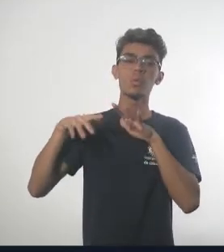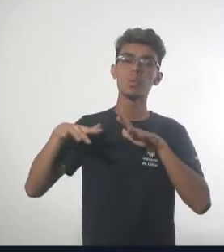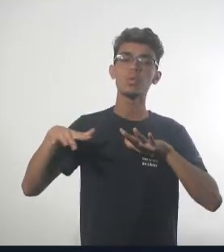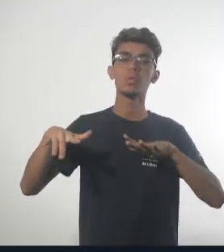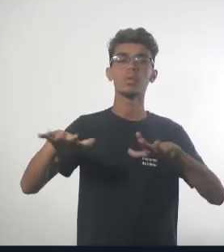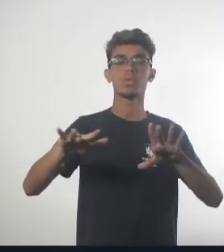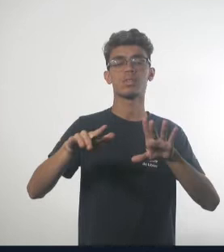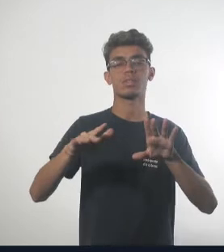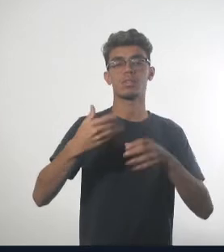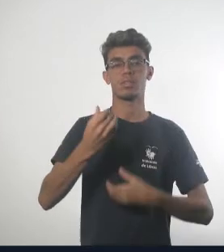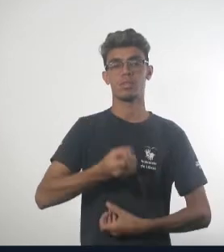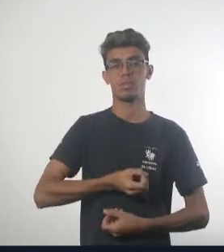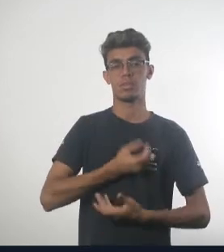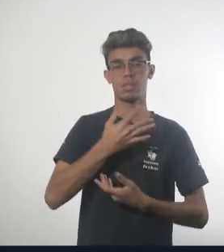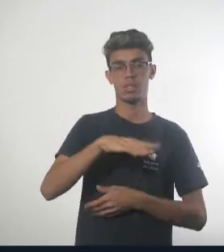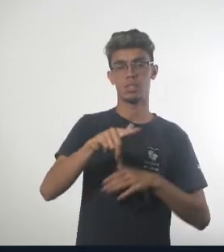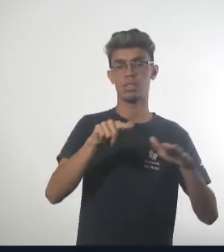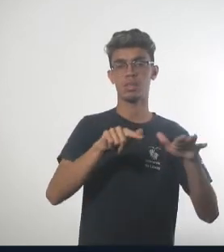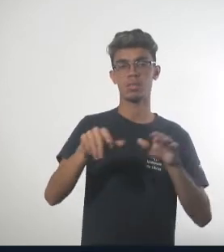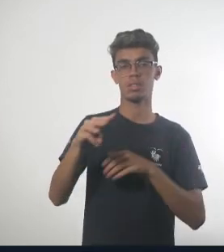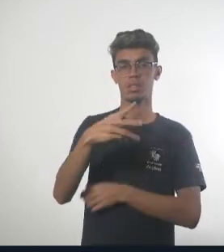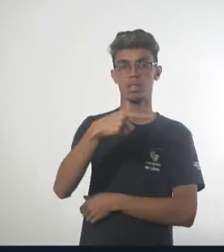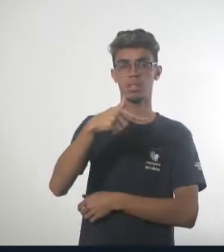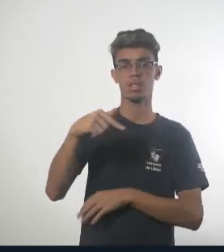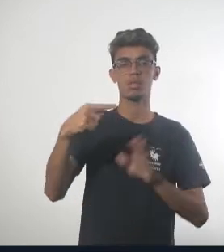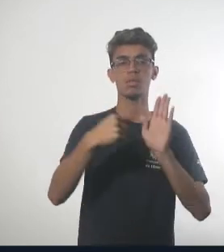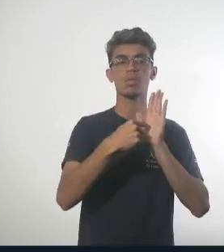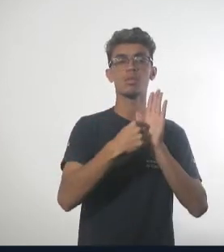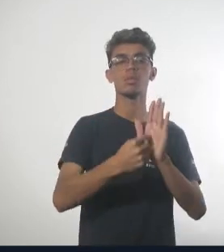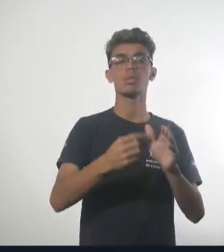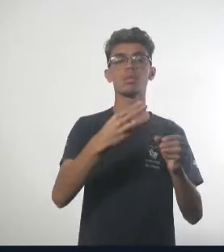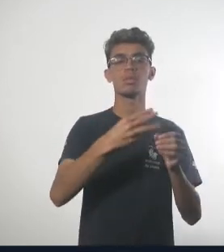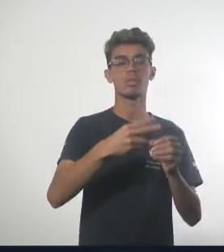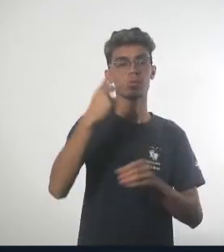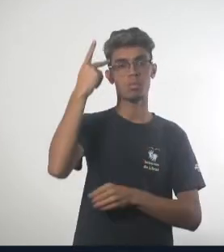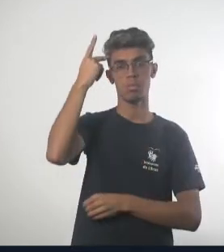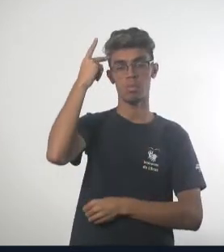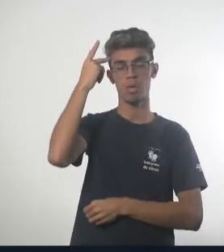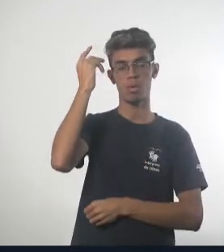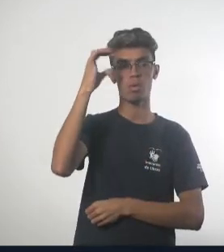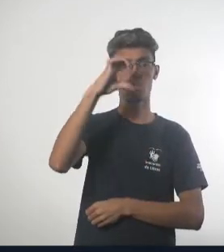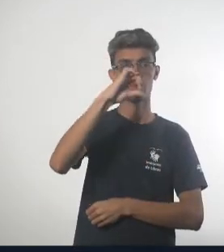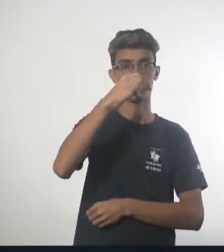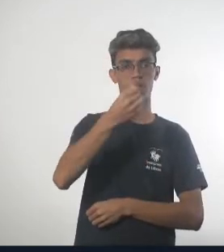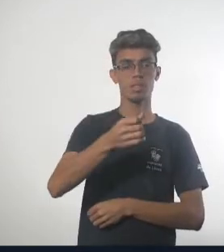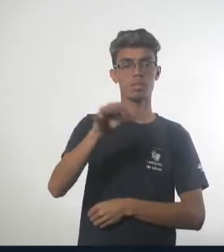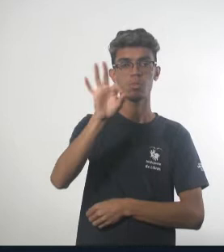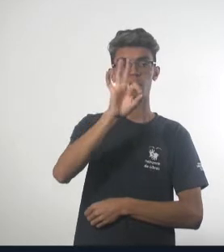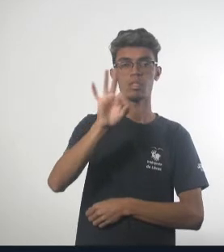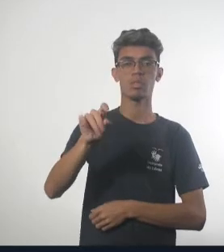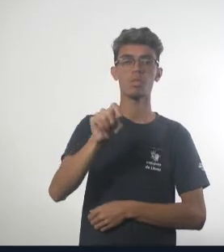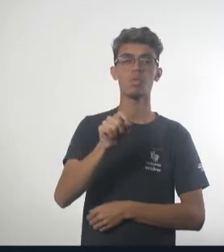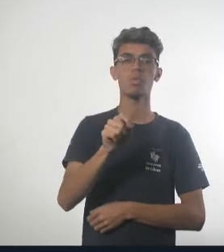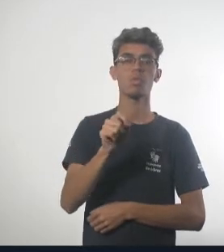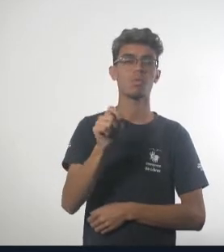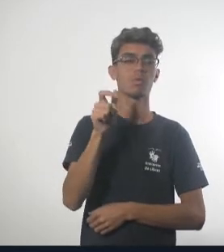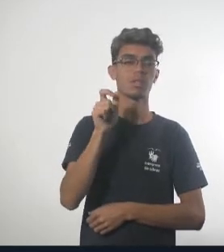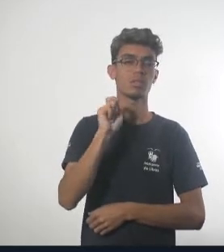da semana 37 nos mostraram aí que no município de São Paulo, quase 96% dos casos